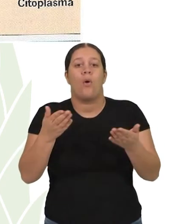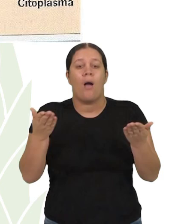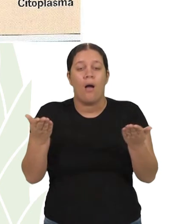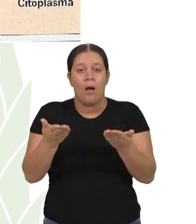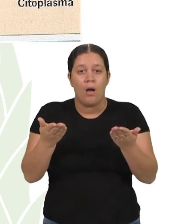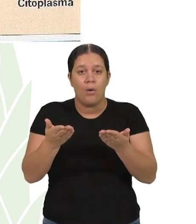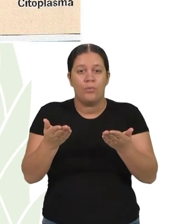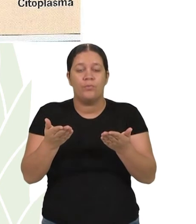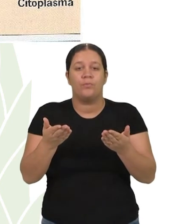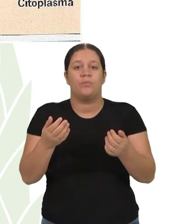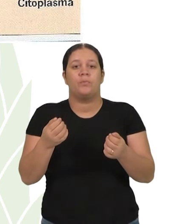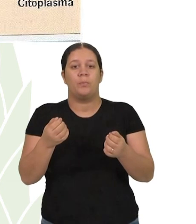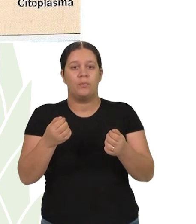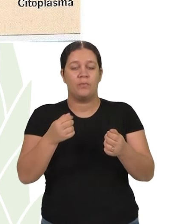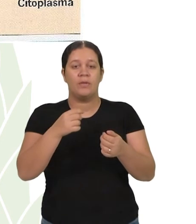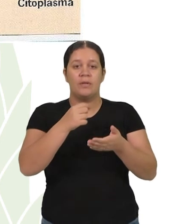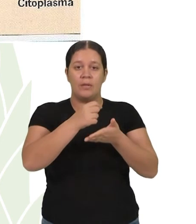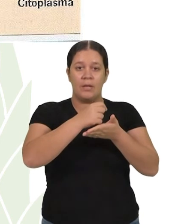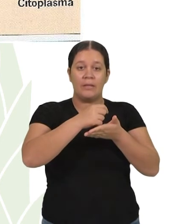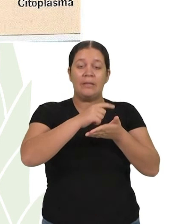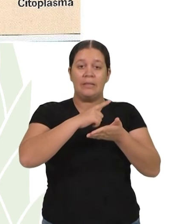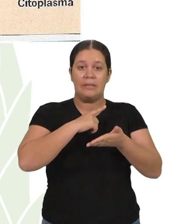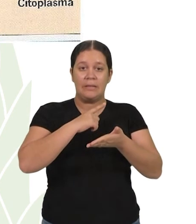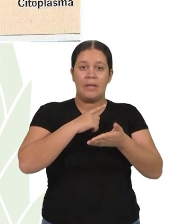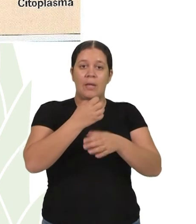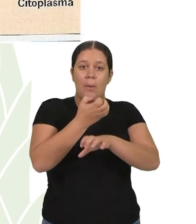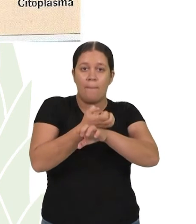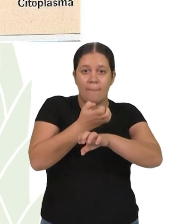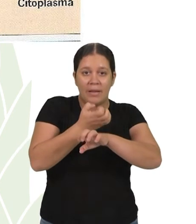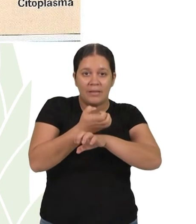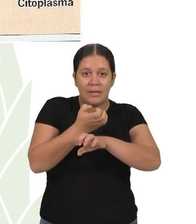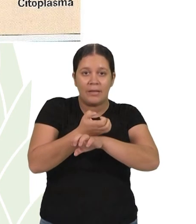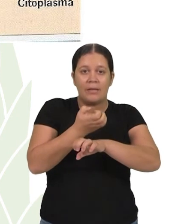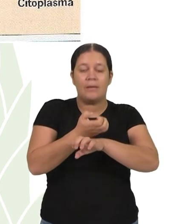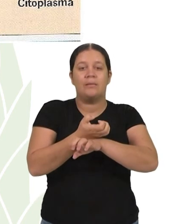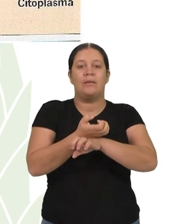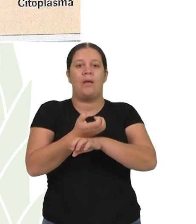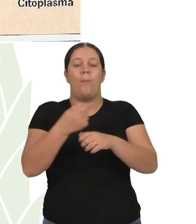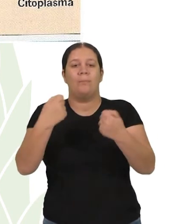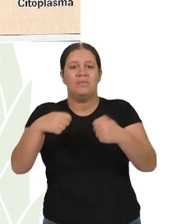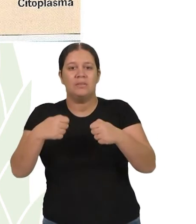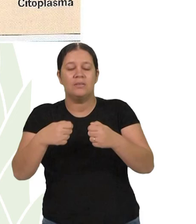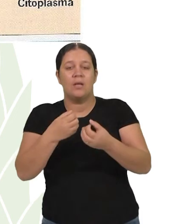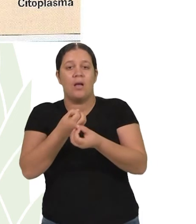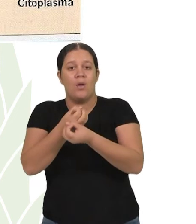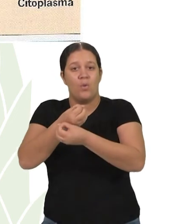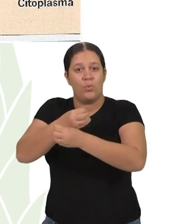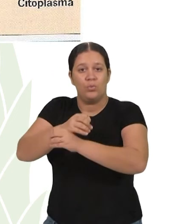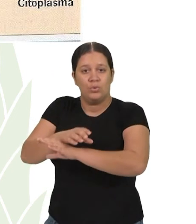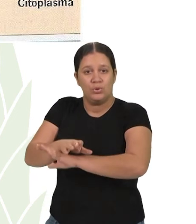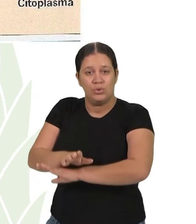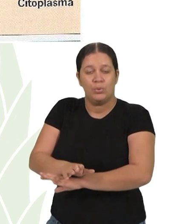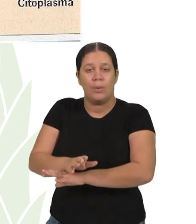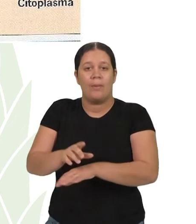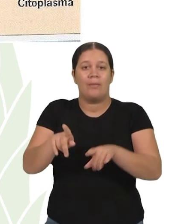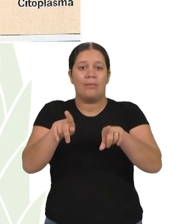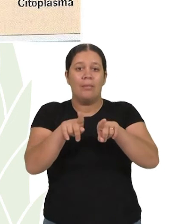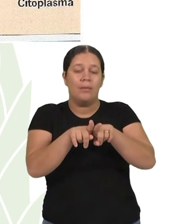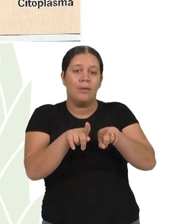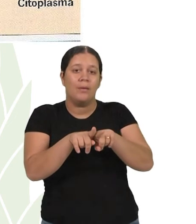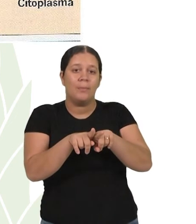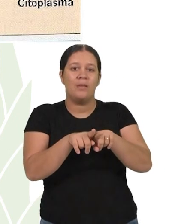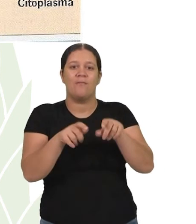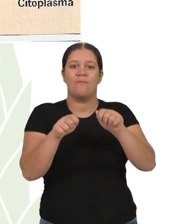tá? E aí essa sobra, essas excretas, esse material que tem que ser excretado, é